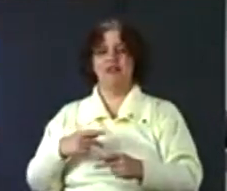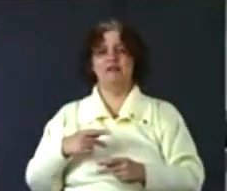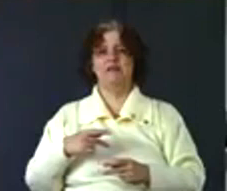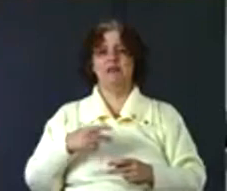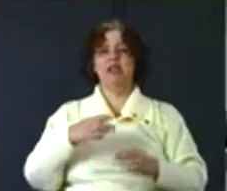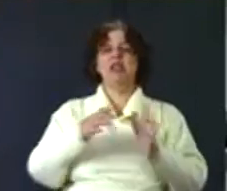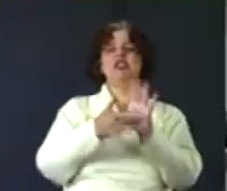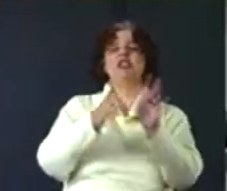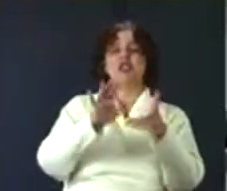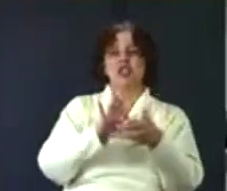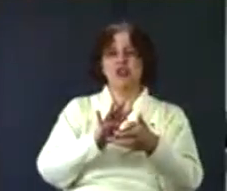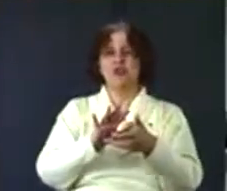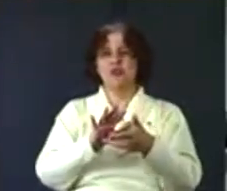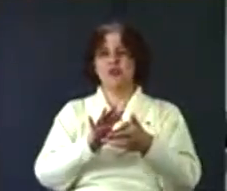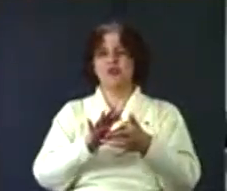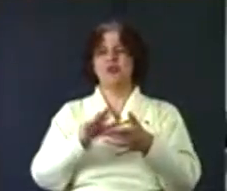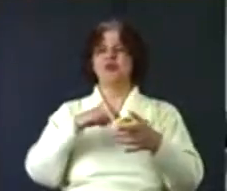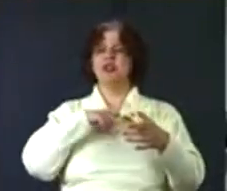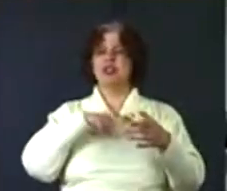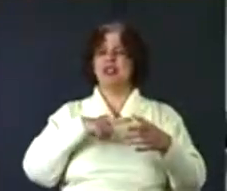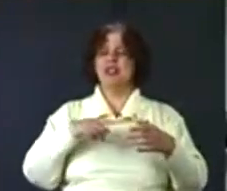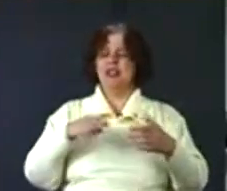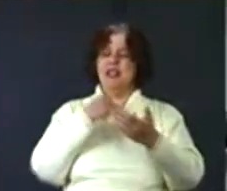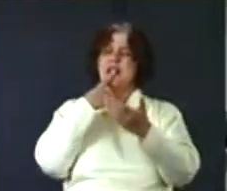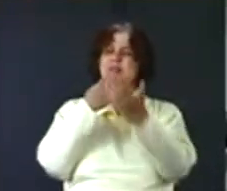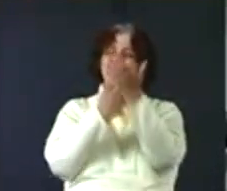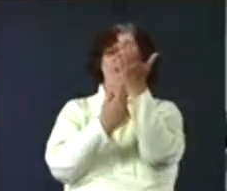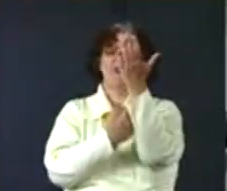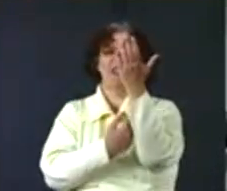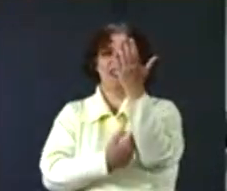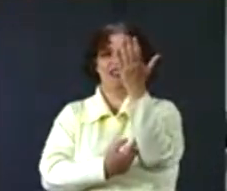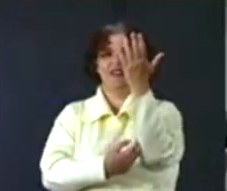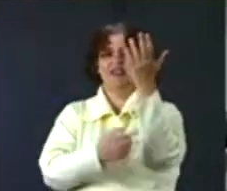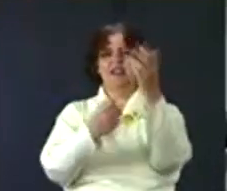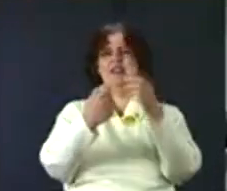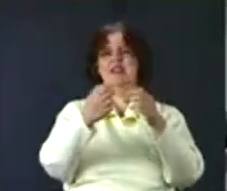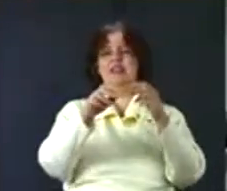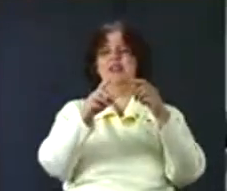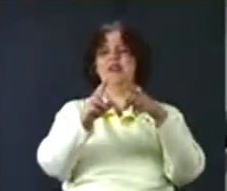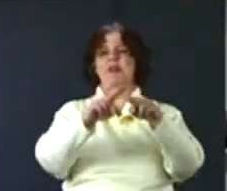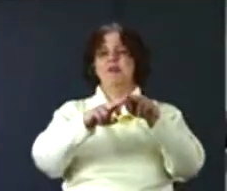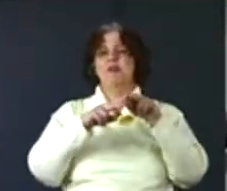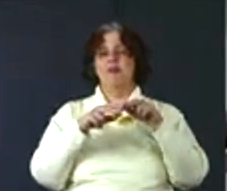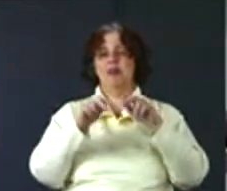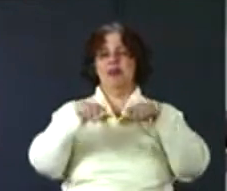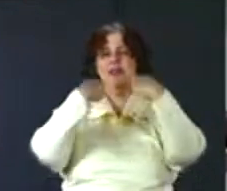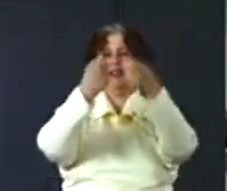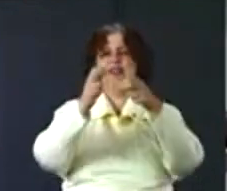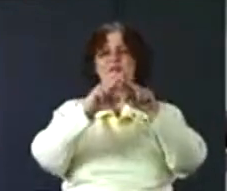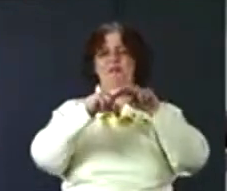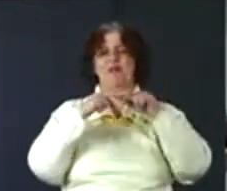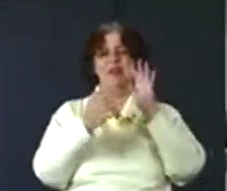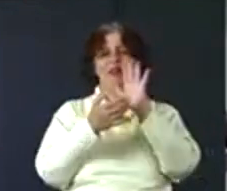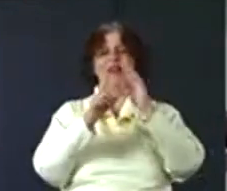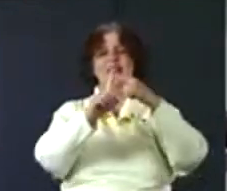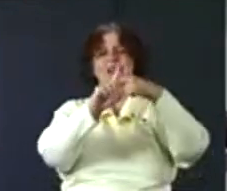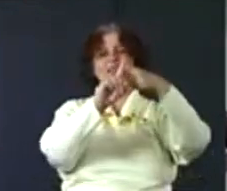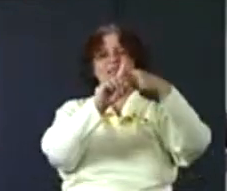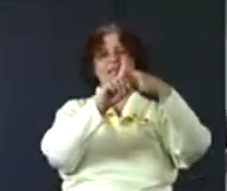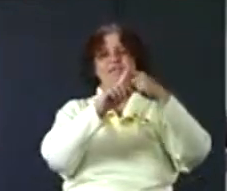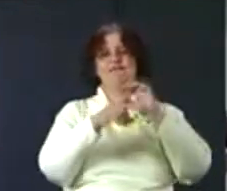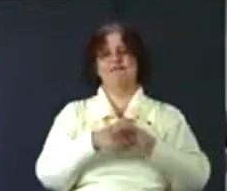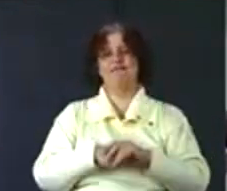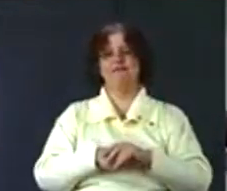Ele tem a igreja sobre si. É interessante que no texto de Apocalipse 1, ele diz que anda no meio dos 7